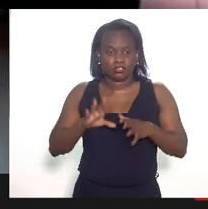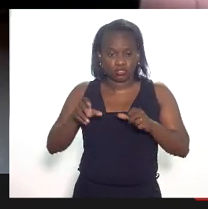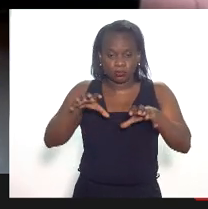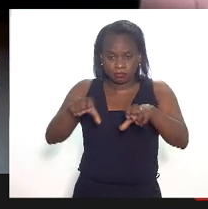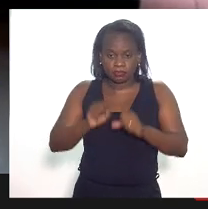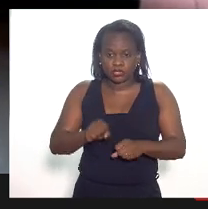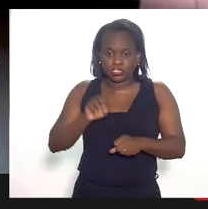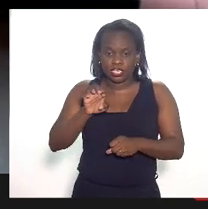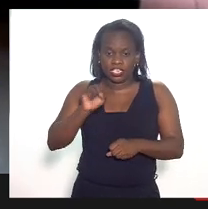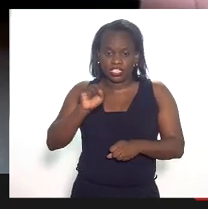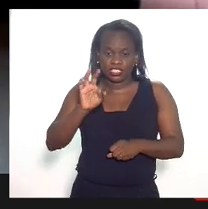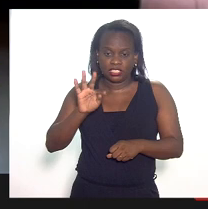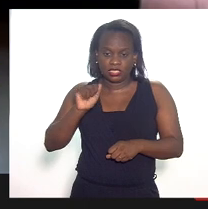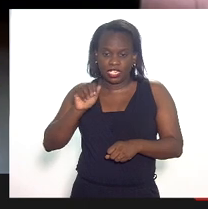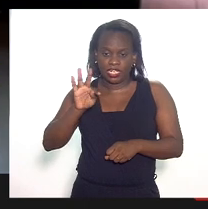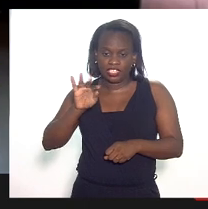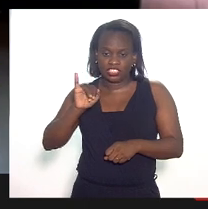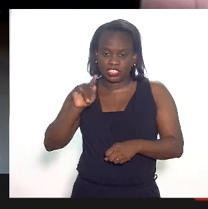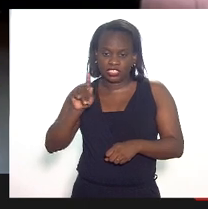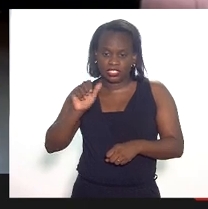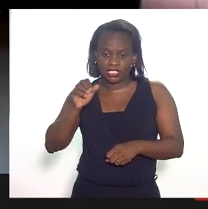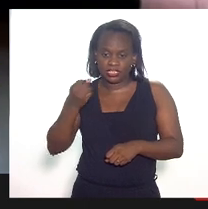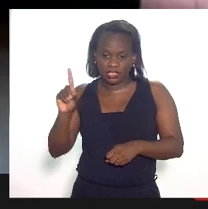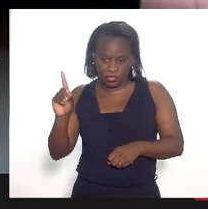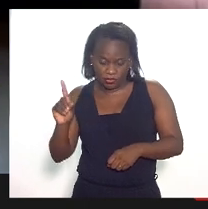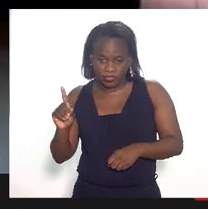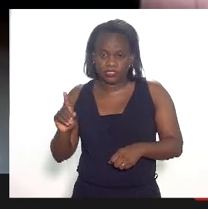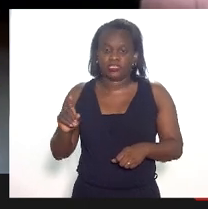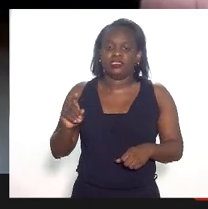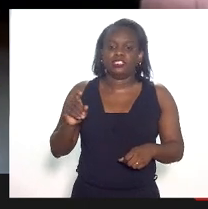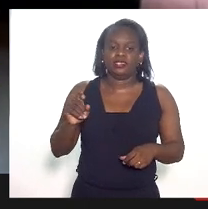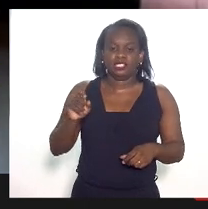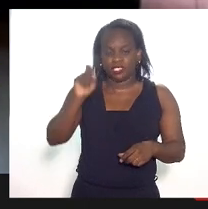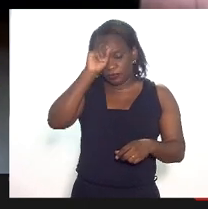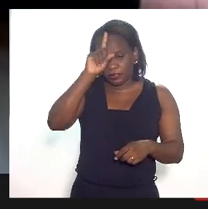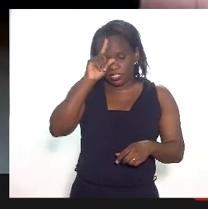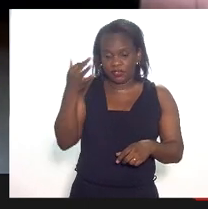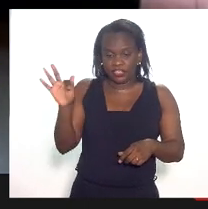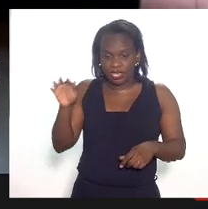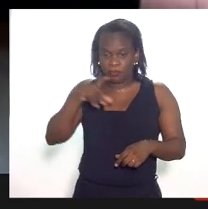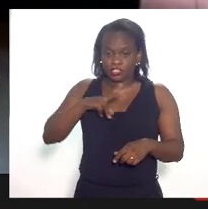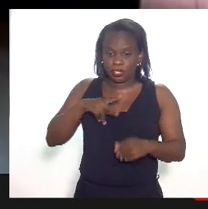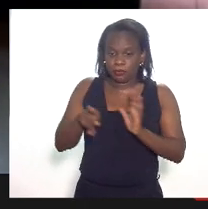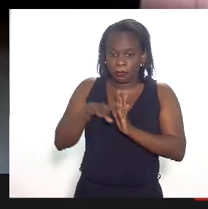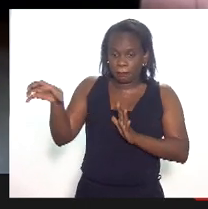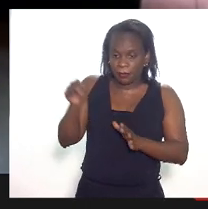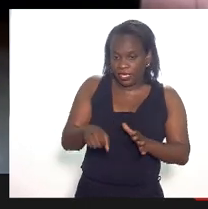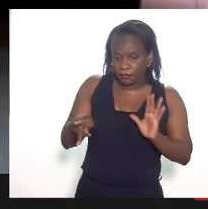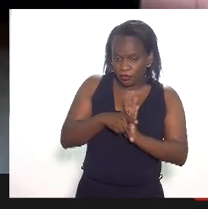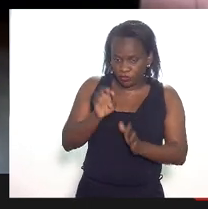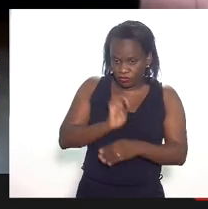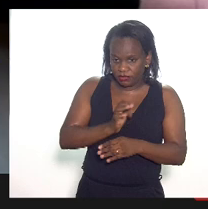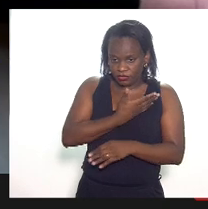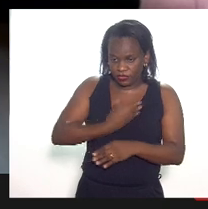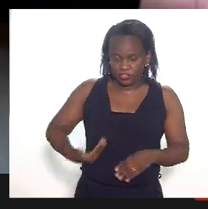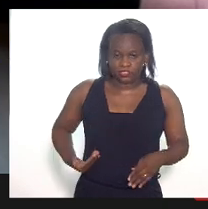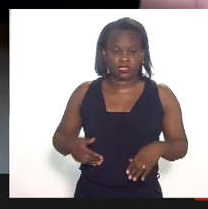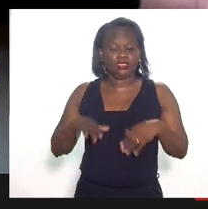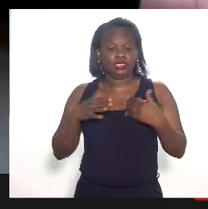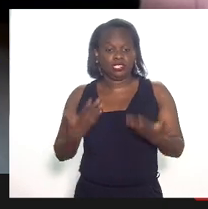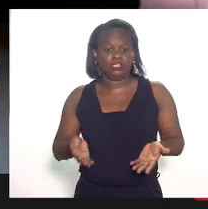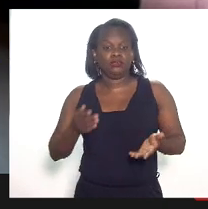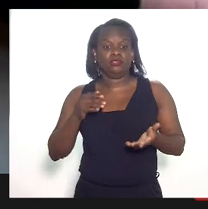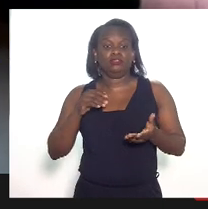opinião, Tá? Então, os leitos federais, faltam 242 leitos, e quanto à